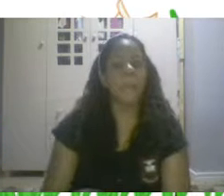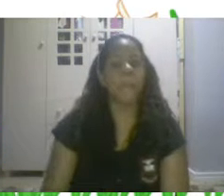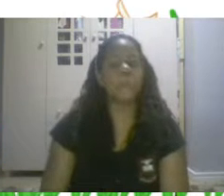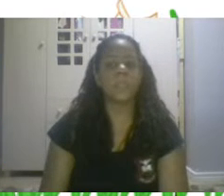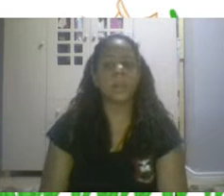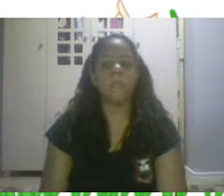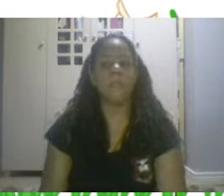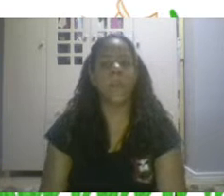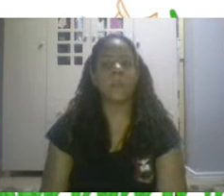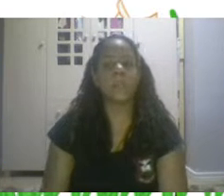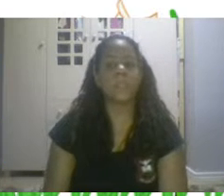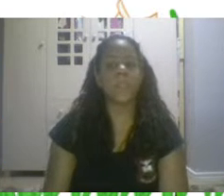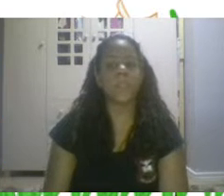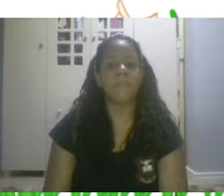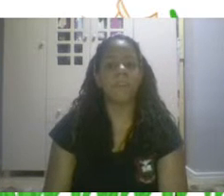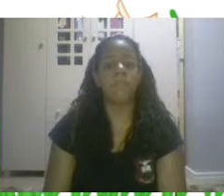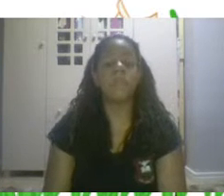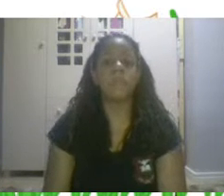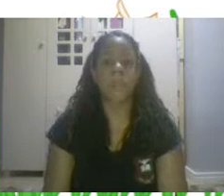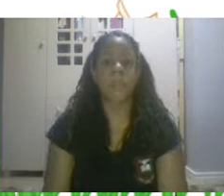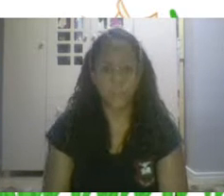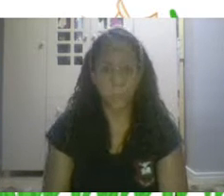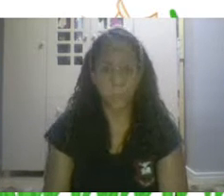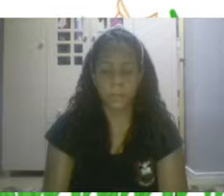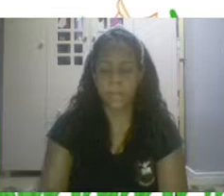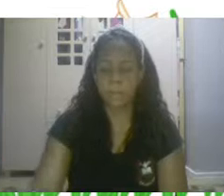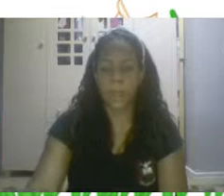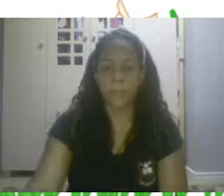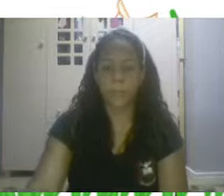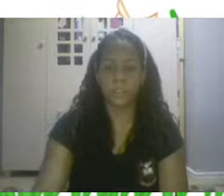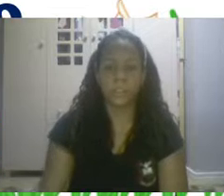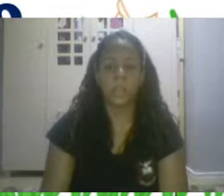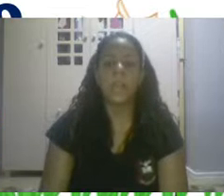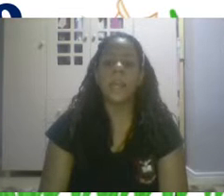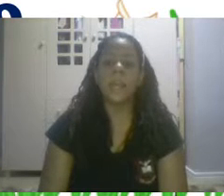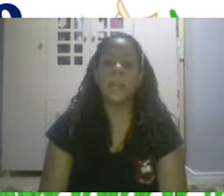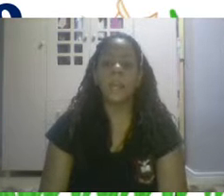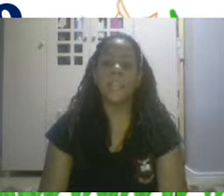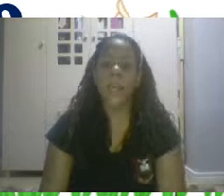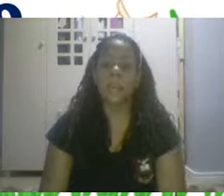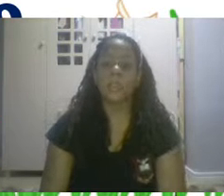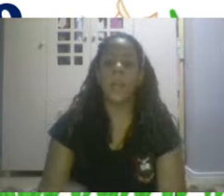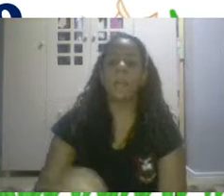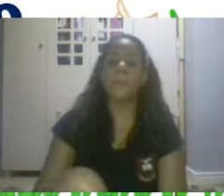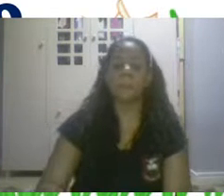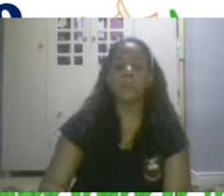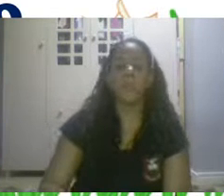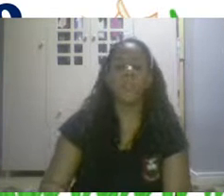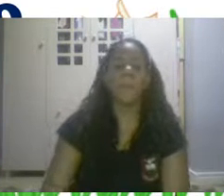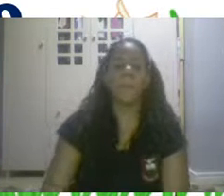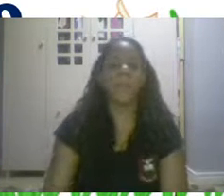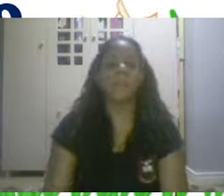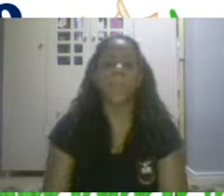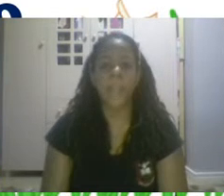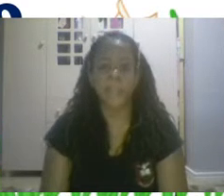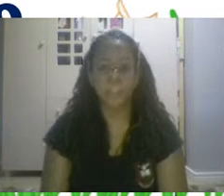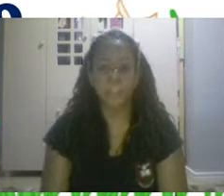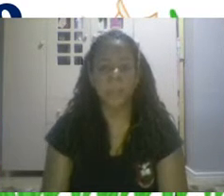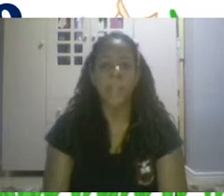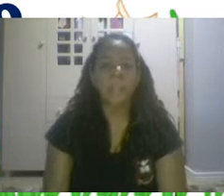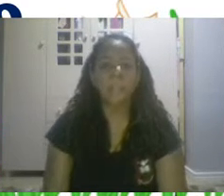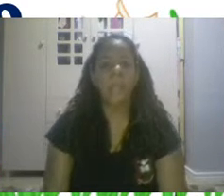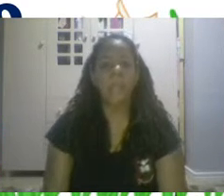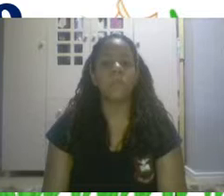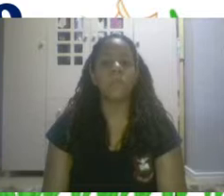a reprodução vai acontecer através do sexo entre os animais. Então, sexo é a mistura de material